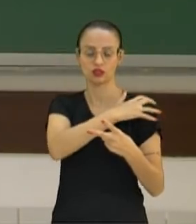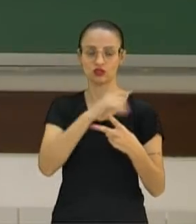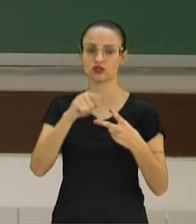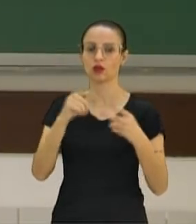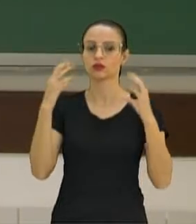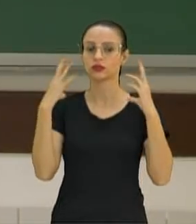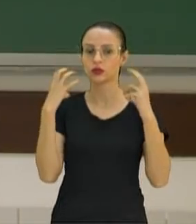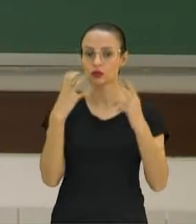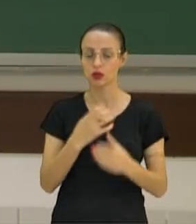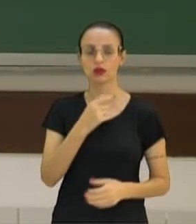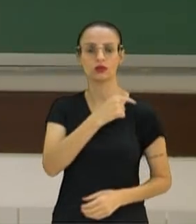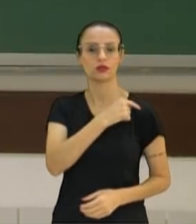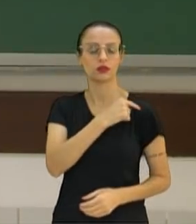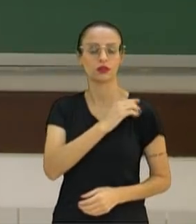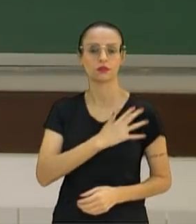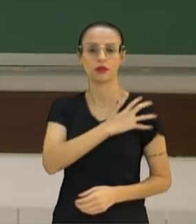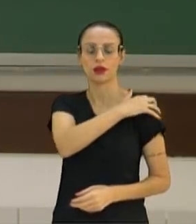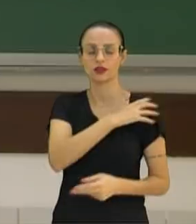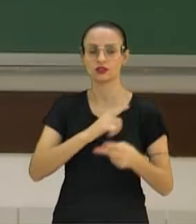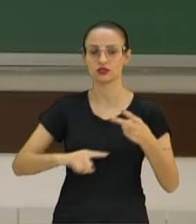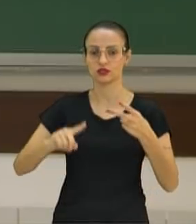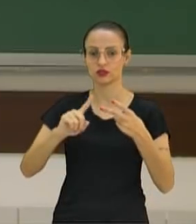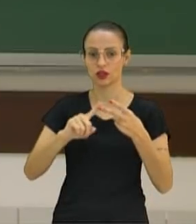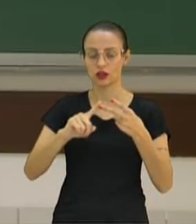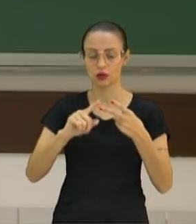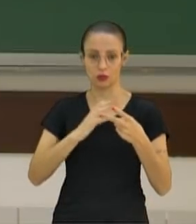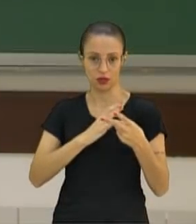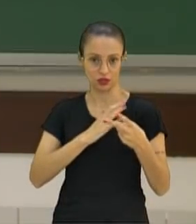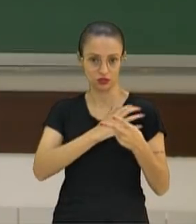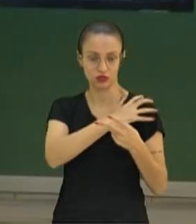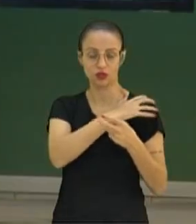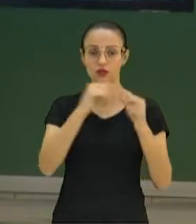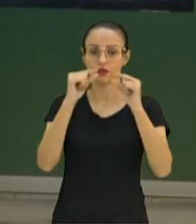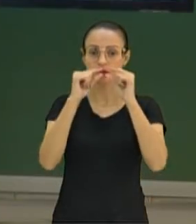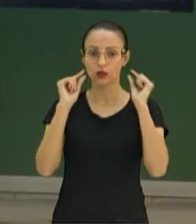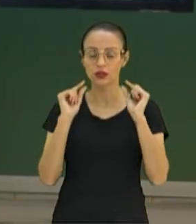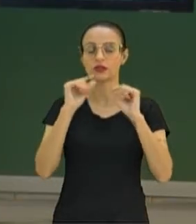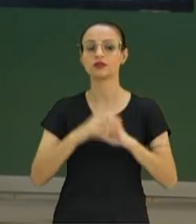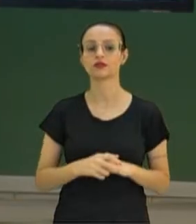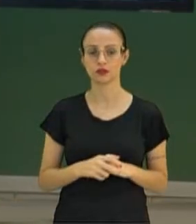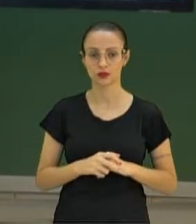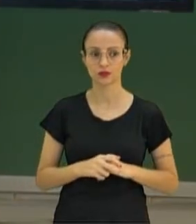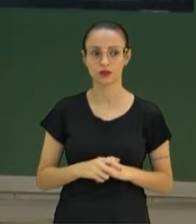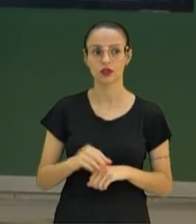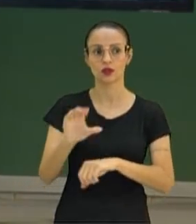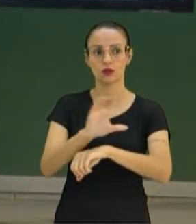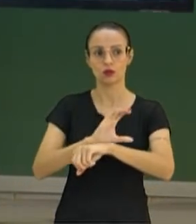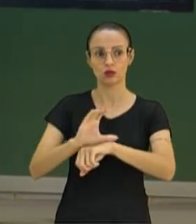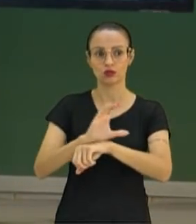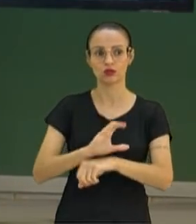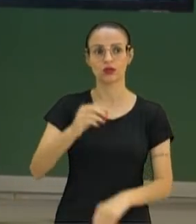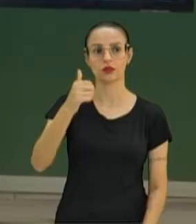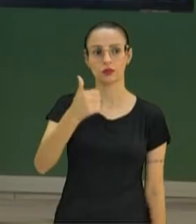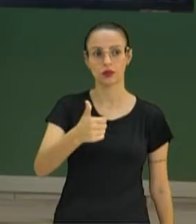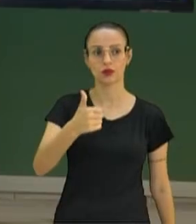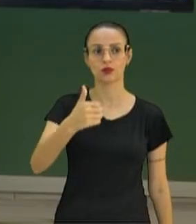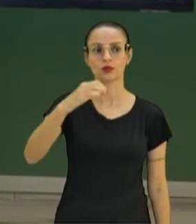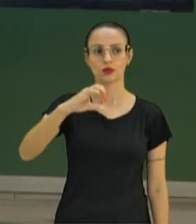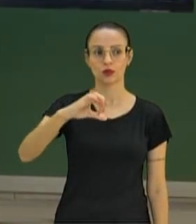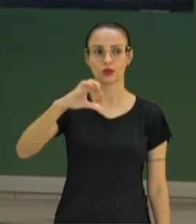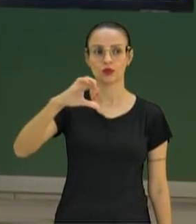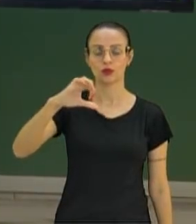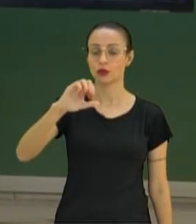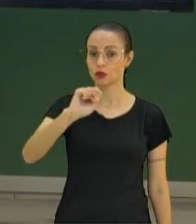da Fonseca, Marechal Floriano Peixoto. Constituição de 1891, a primeira Constituição